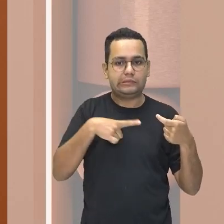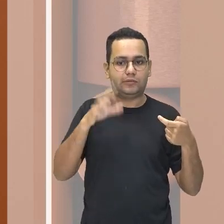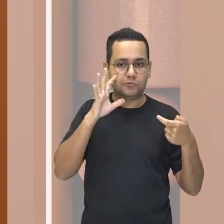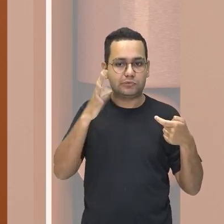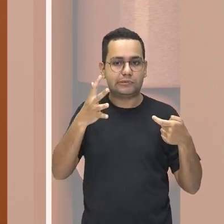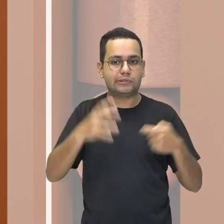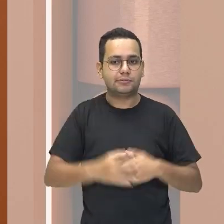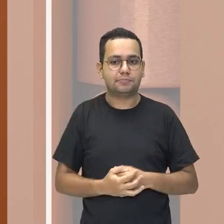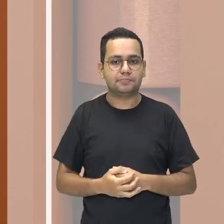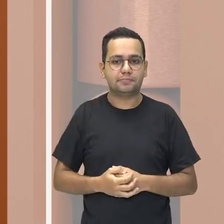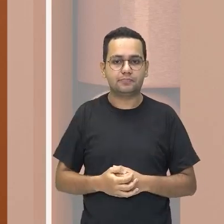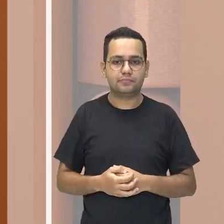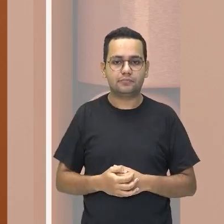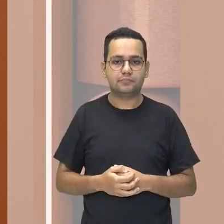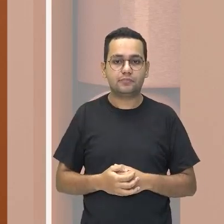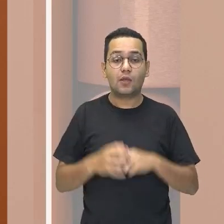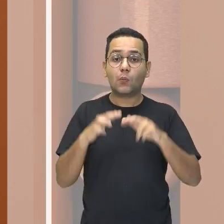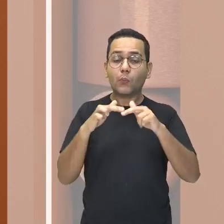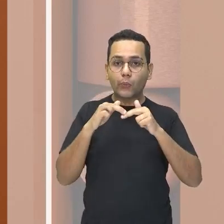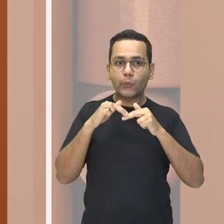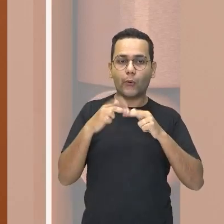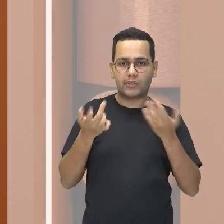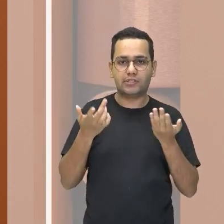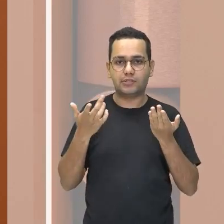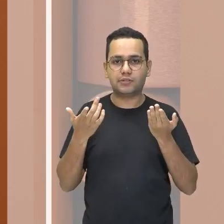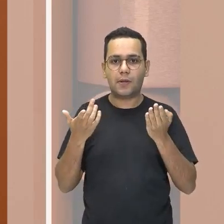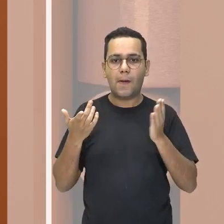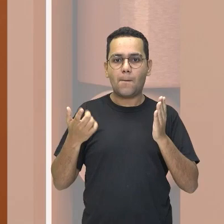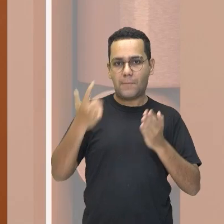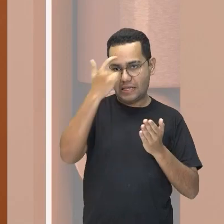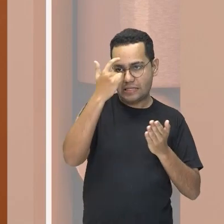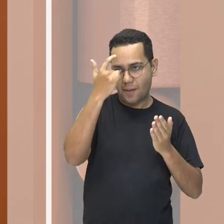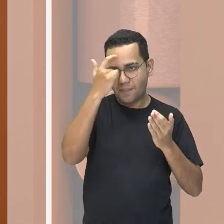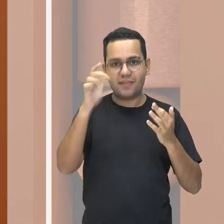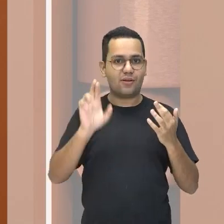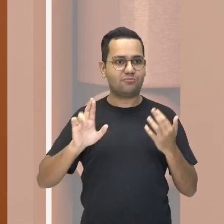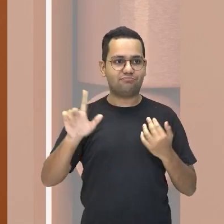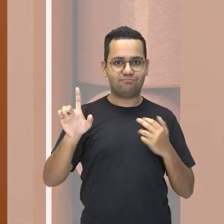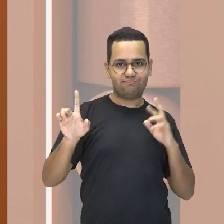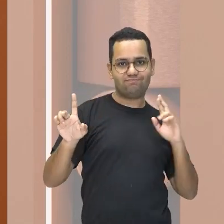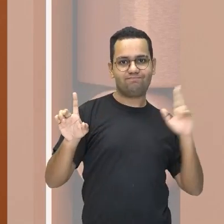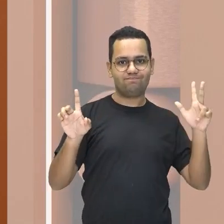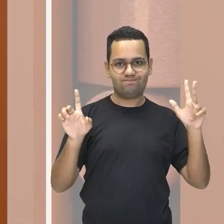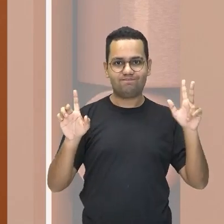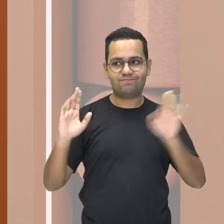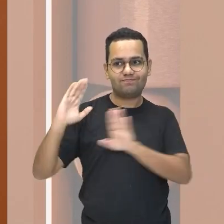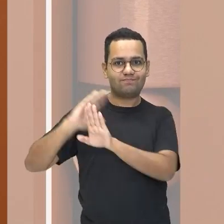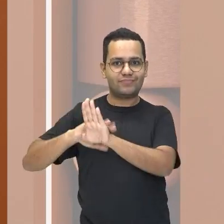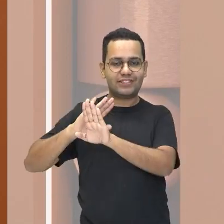que ideologicamente eles eram antagônicos. O nazismo é